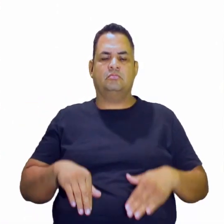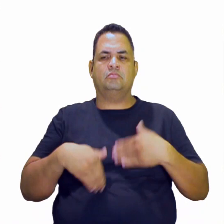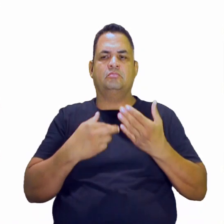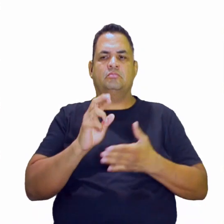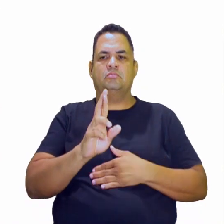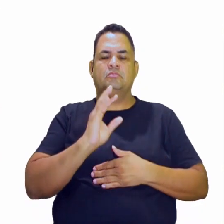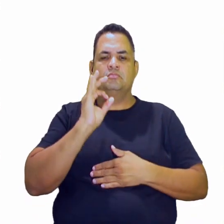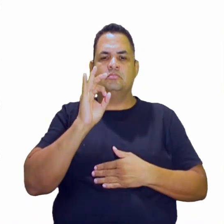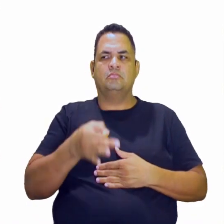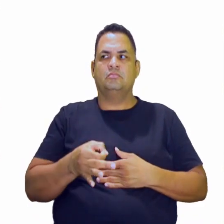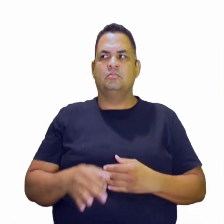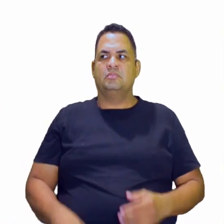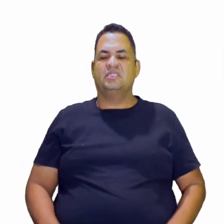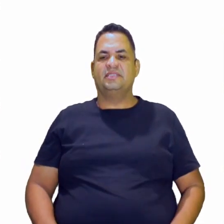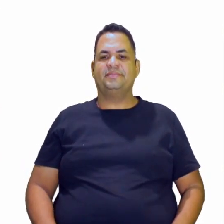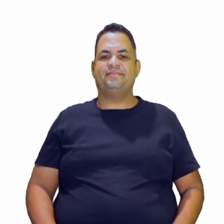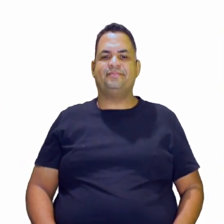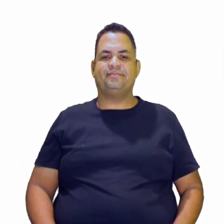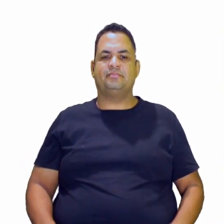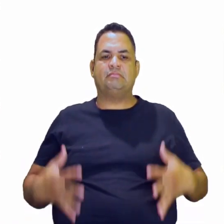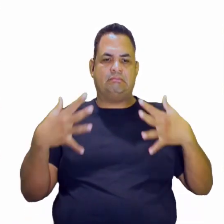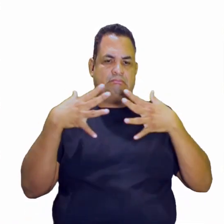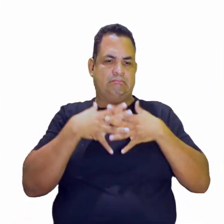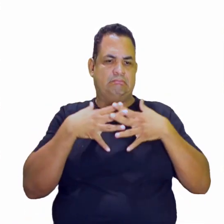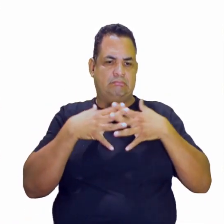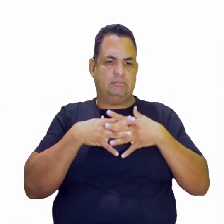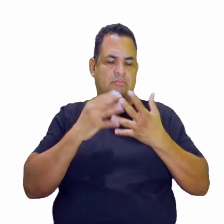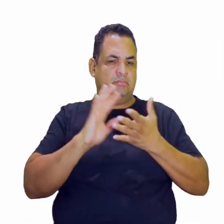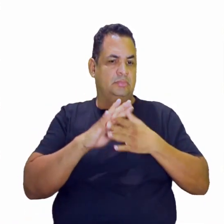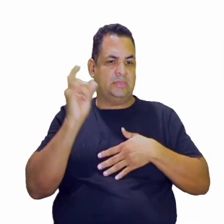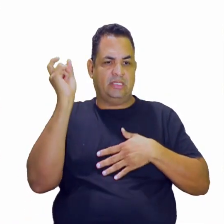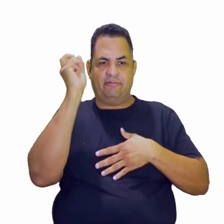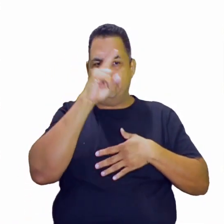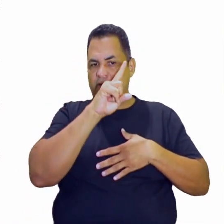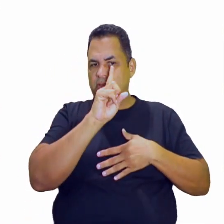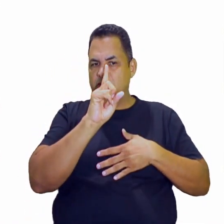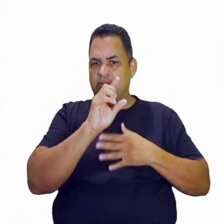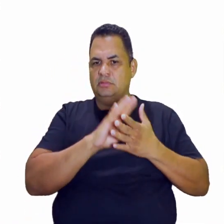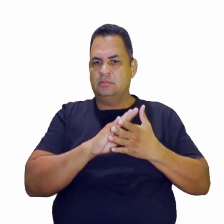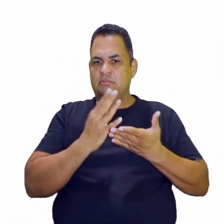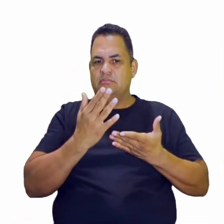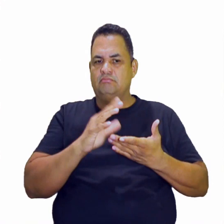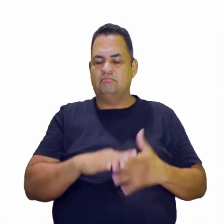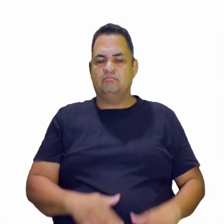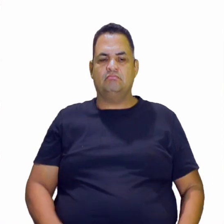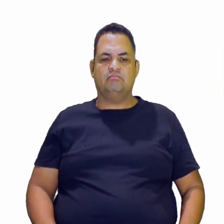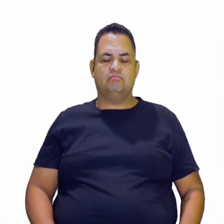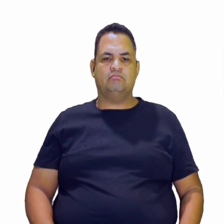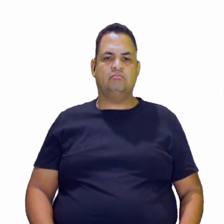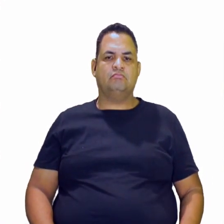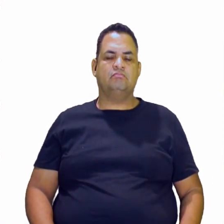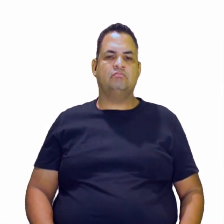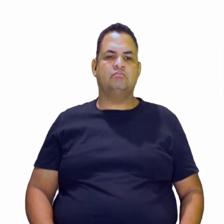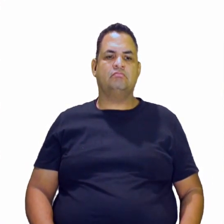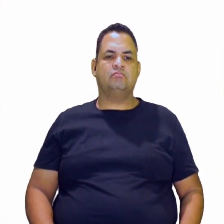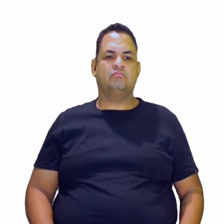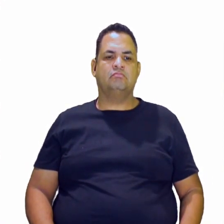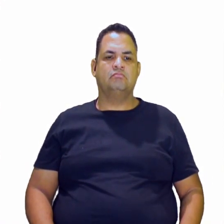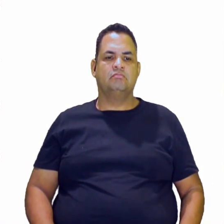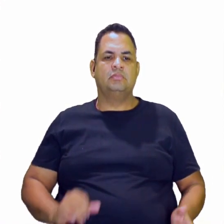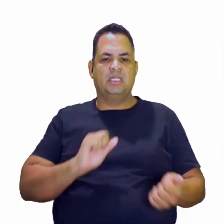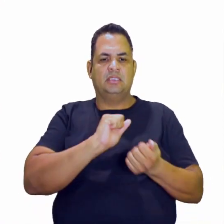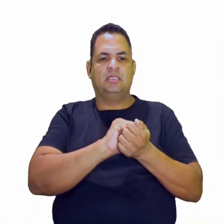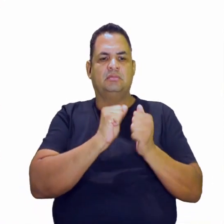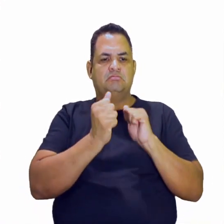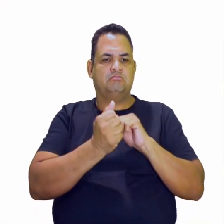resposta correta? Ela está bem confusa, assim, não está tão fácil assim, porém podemos dizer que improvisados, os